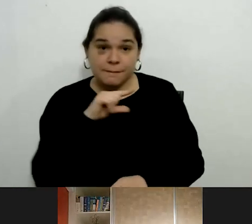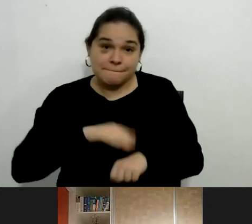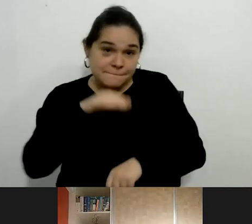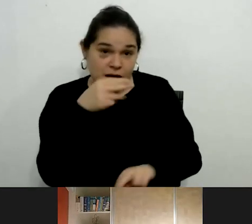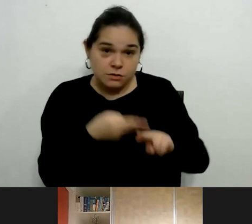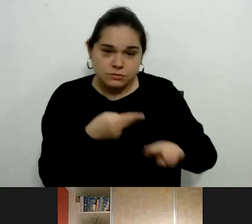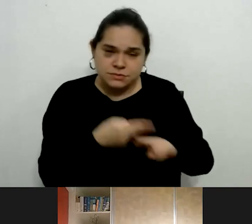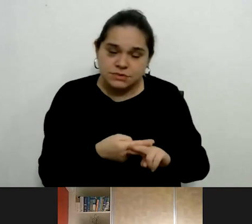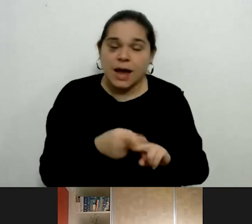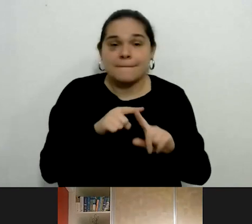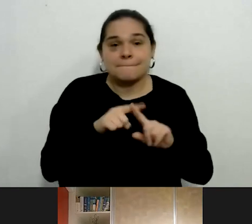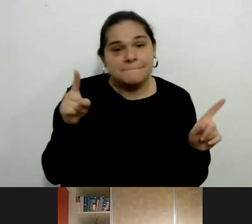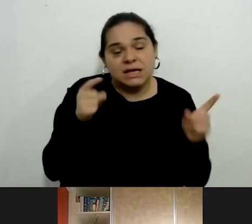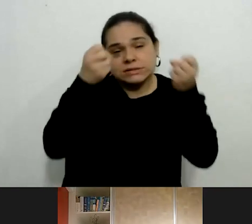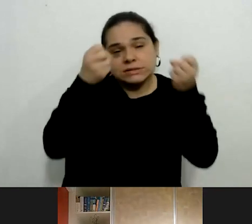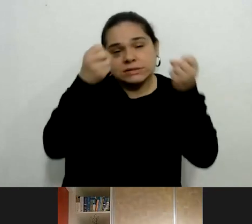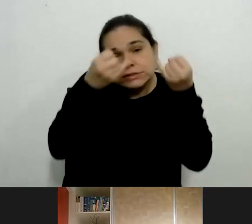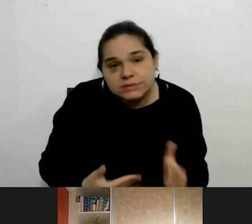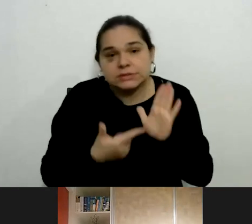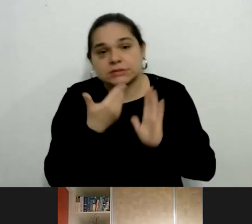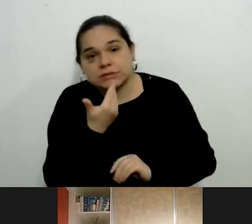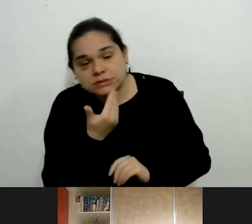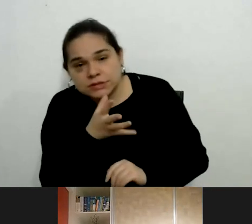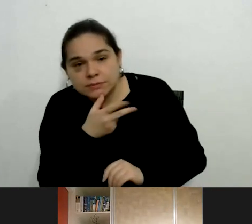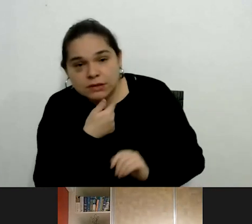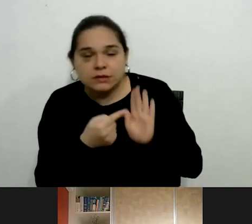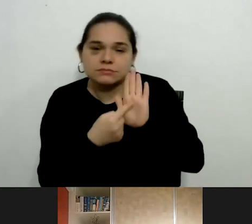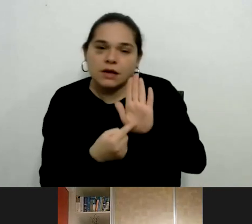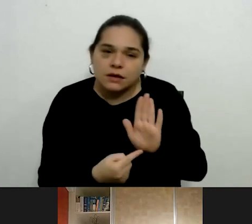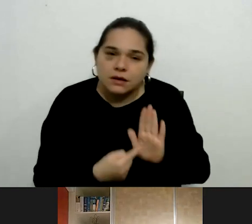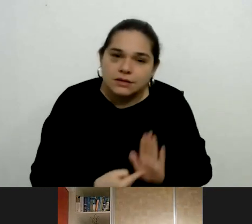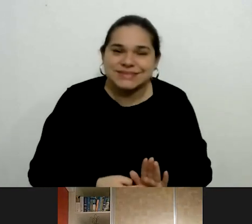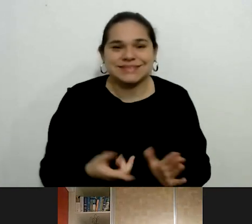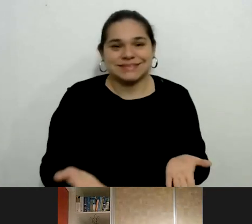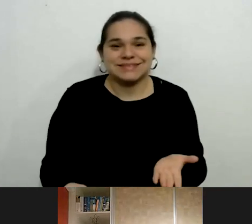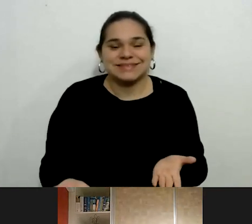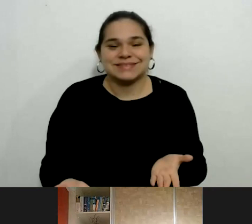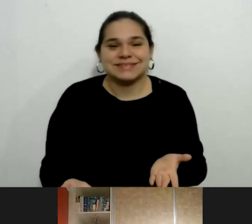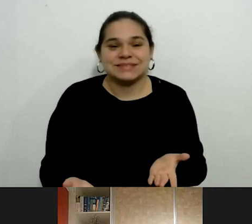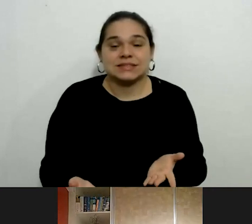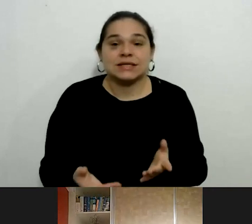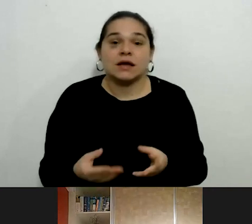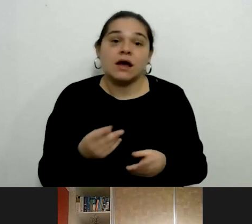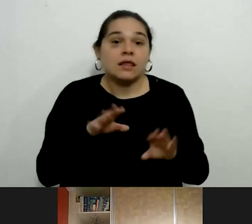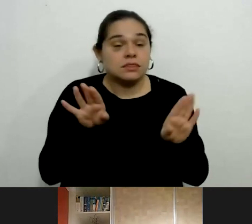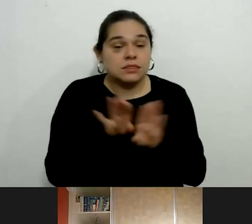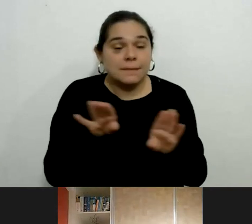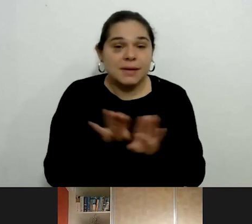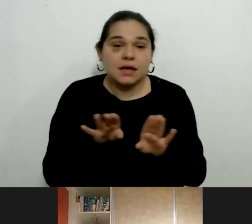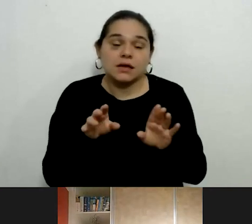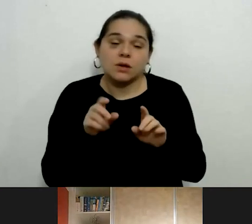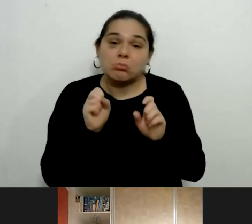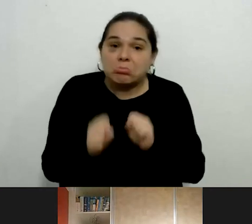chegar para você, daí você vai lá, às vezes, como disse bem o Sabiá, já manda pelo SMCP e manda entregar lá na casa dele e remédio.